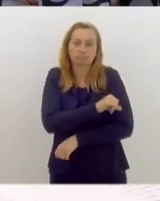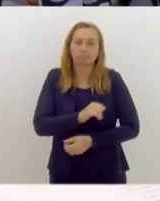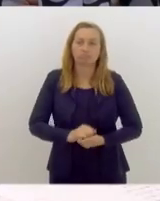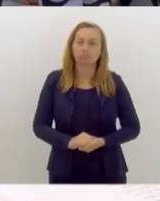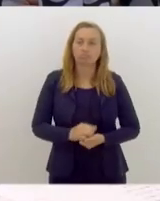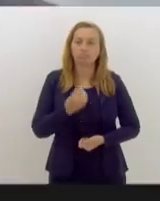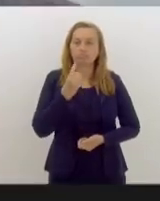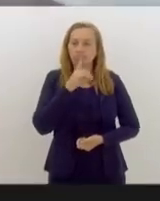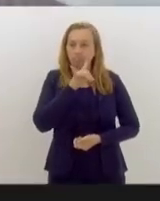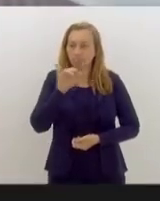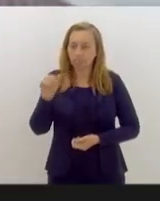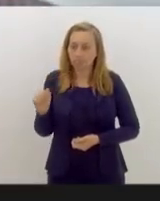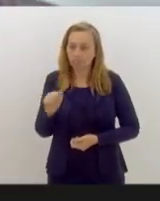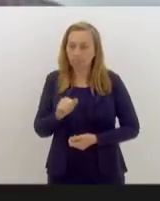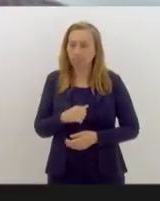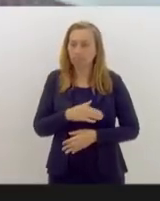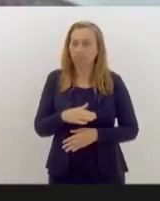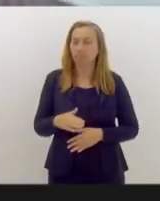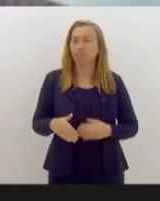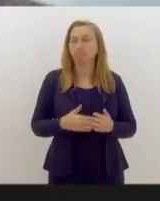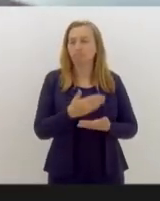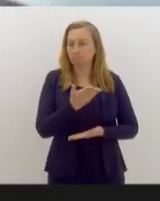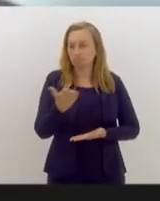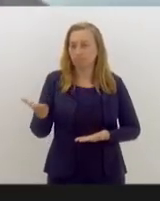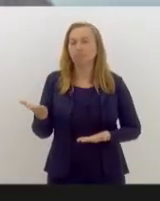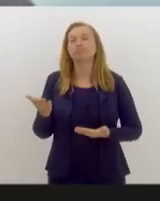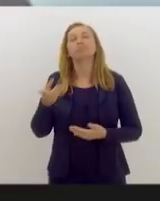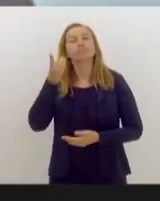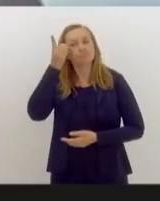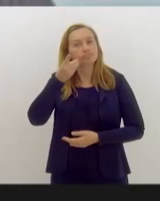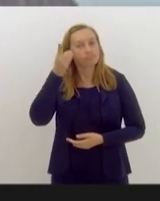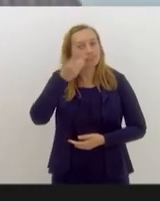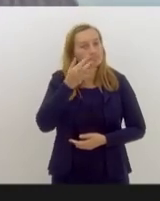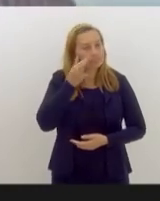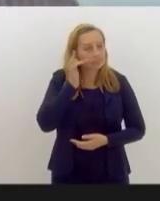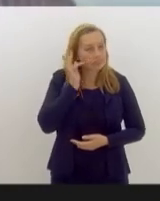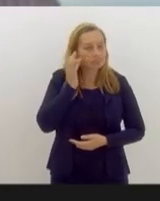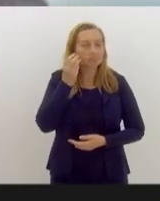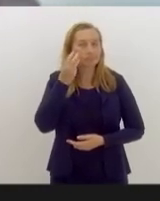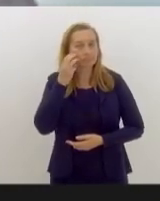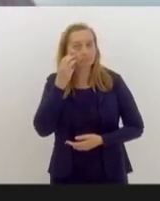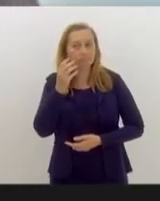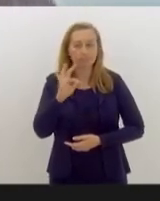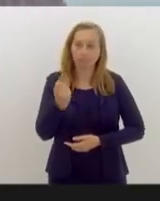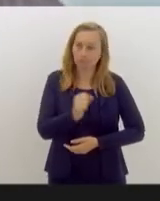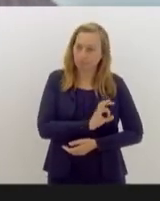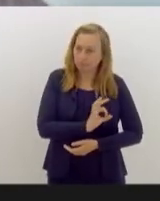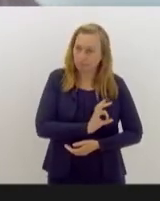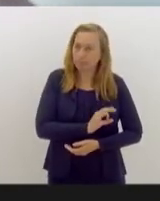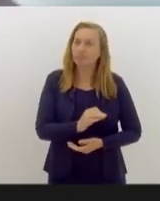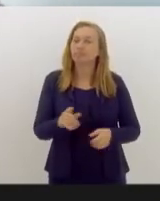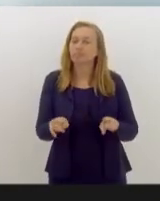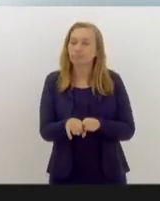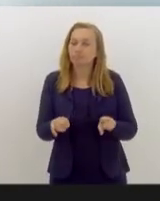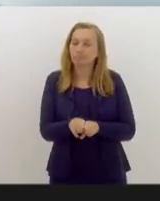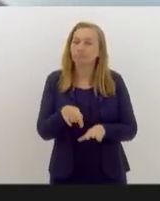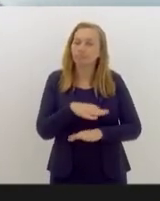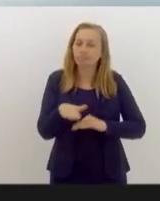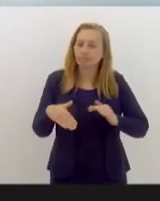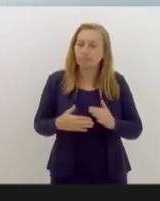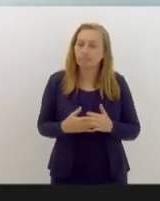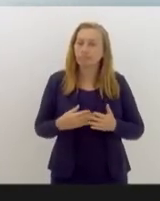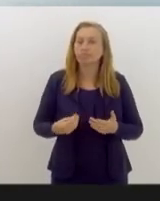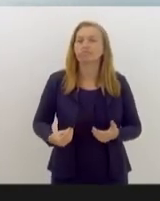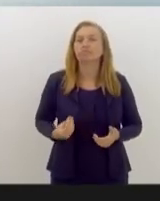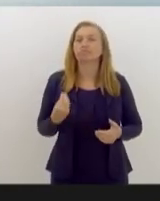Bom dia a todas e todos. Cumprimento os deputados Flávio, Valdec e Marta. E saúdo também a todos os